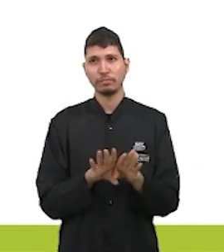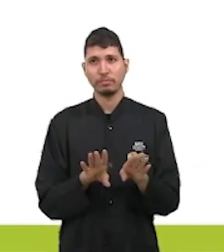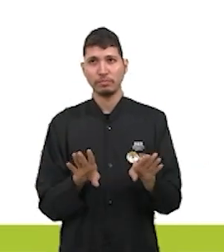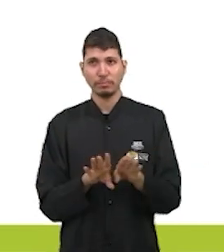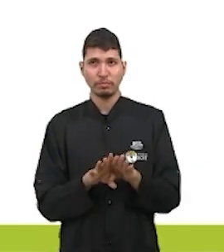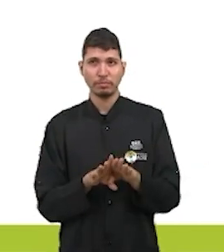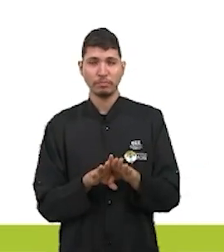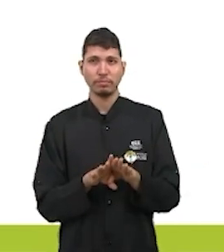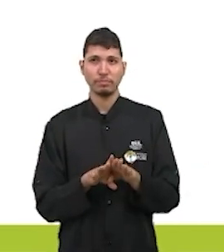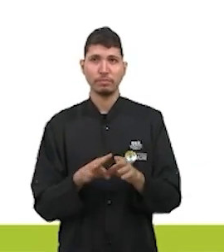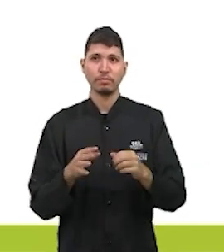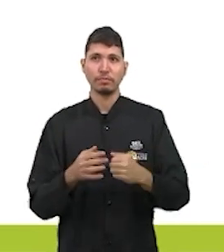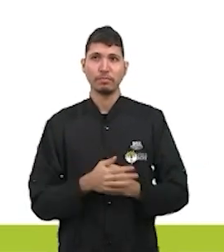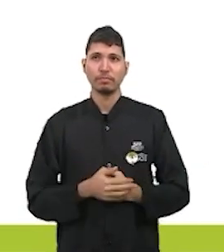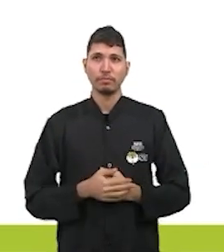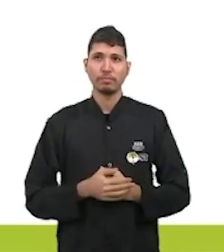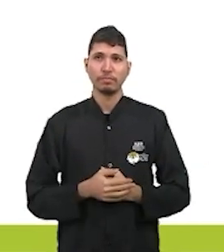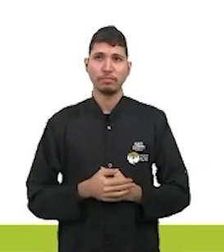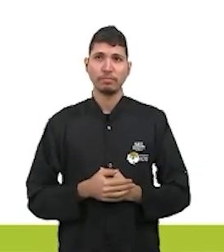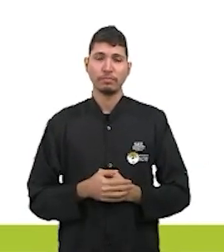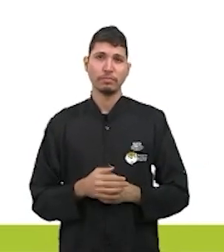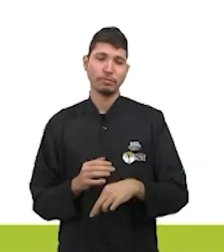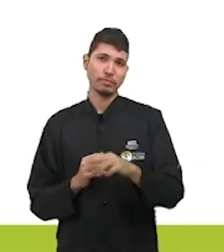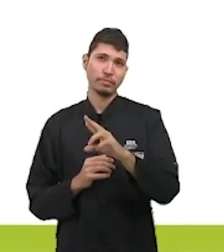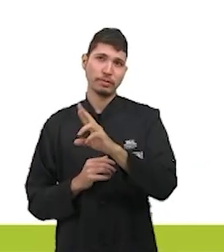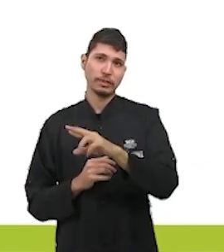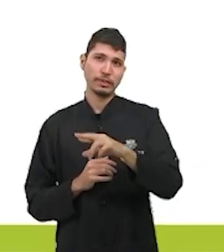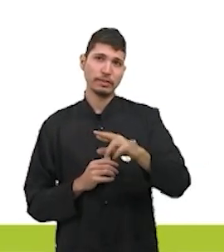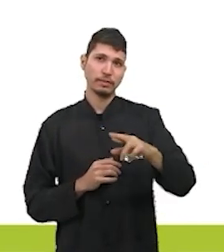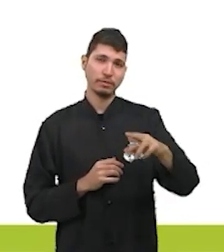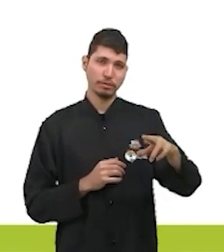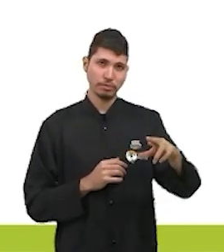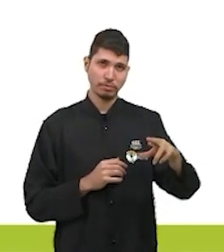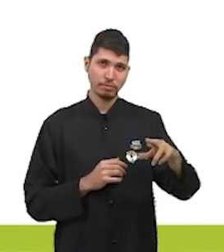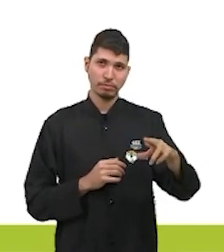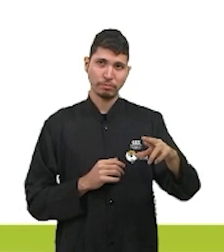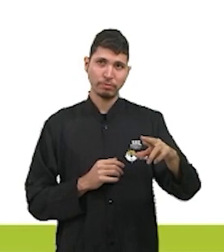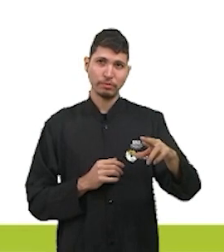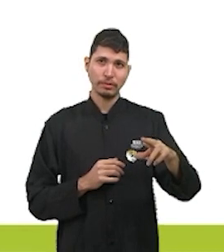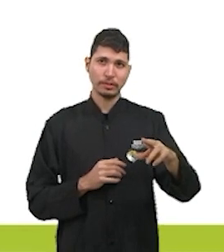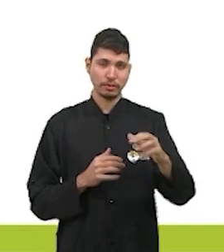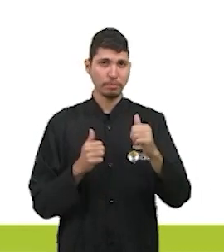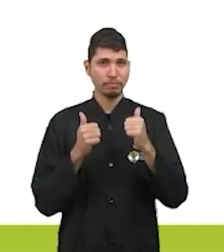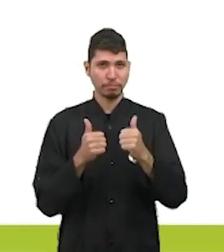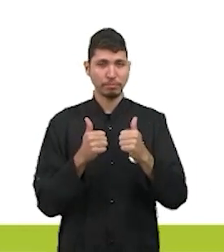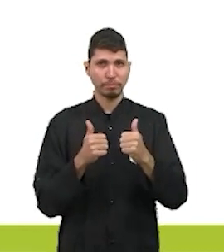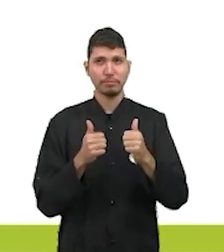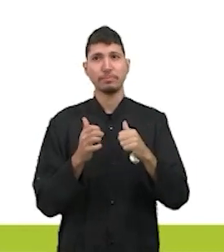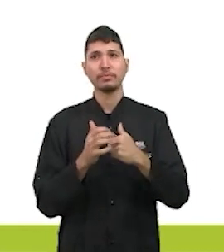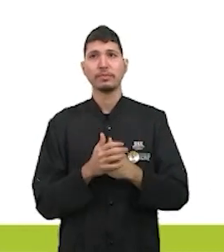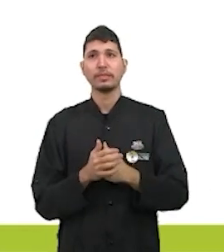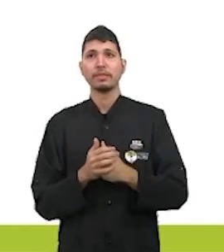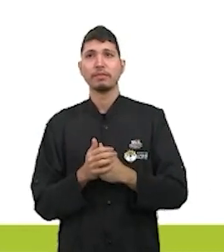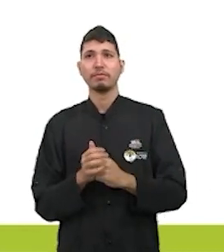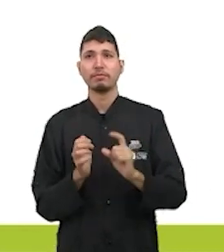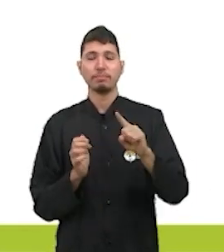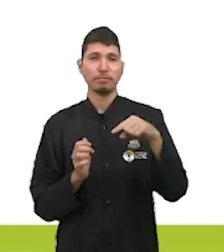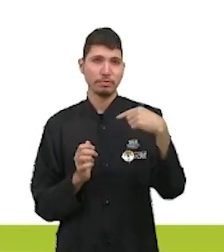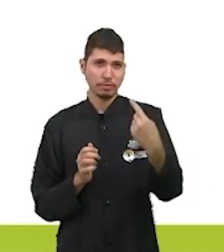do material, nós vamos chamar de resistividade, por essa letra aí, que parece um P,